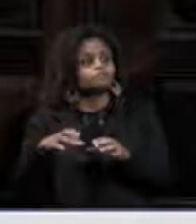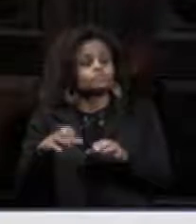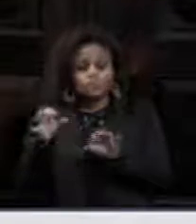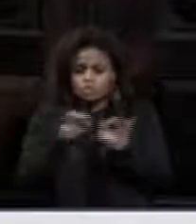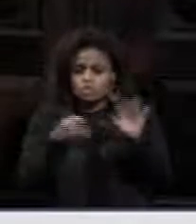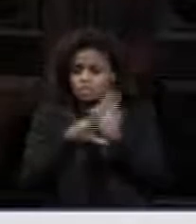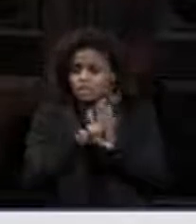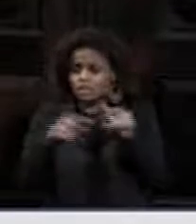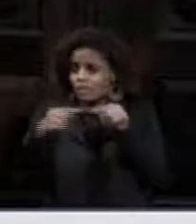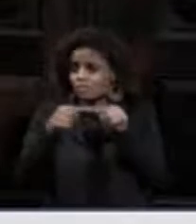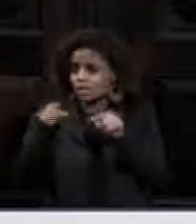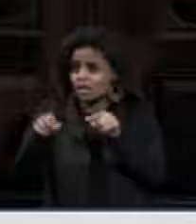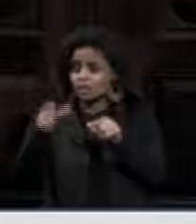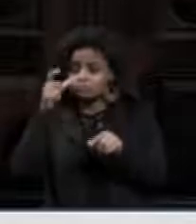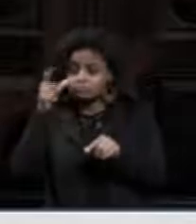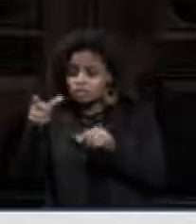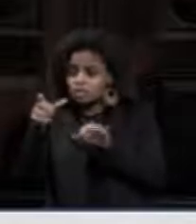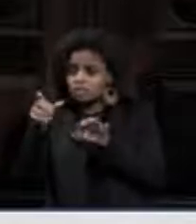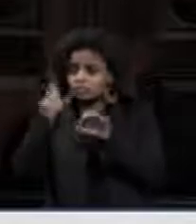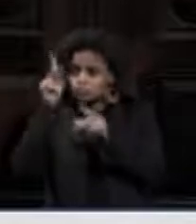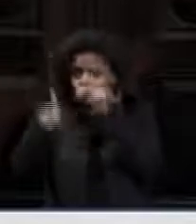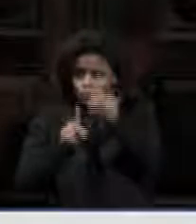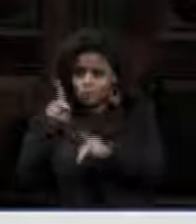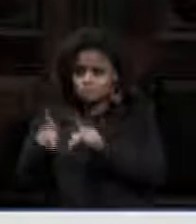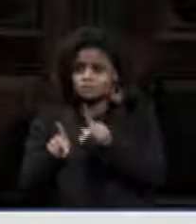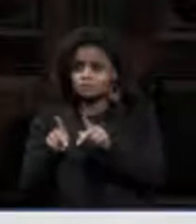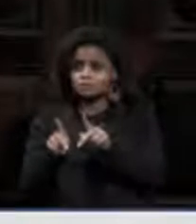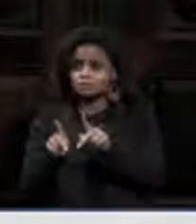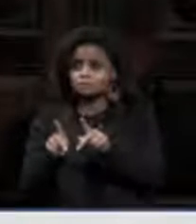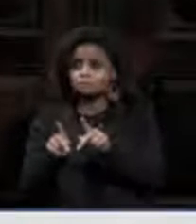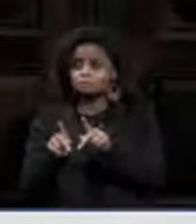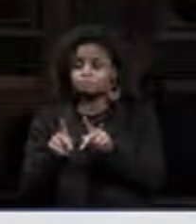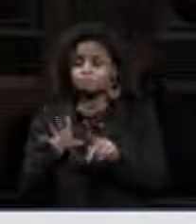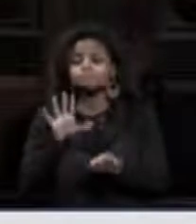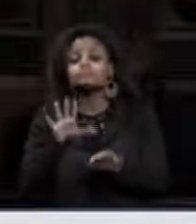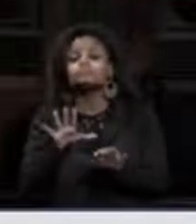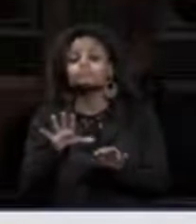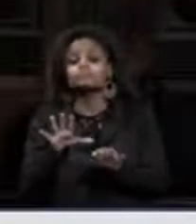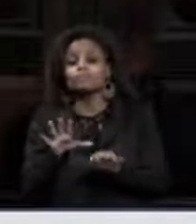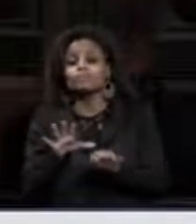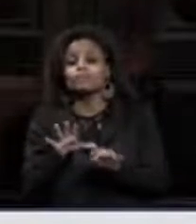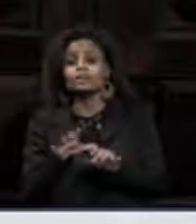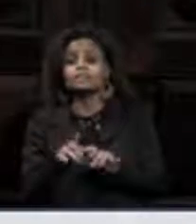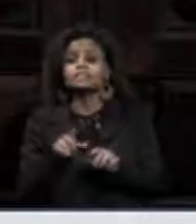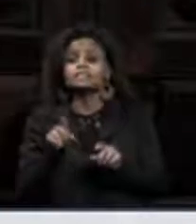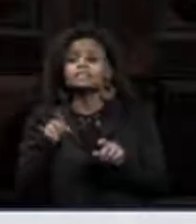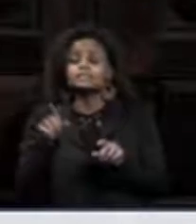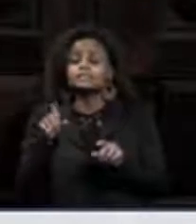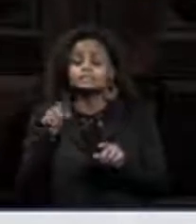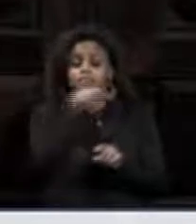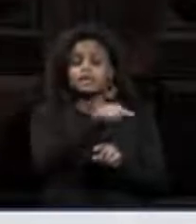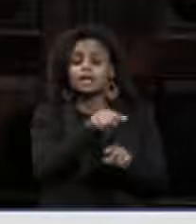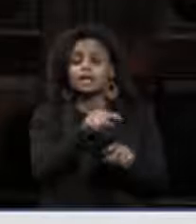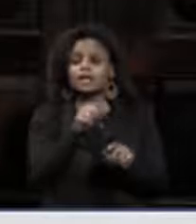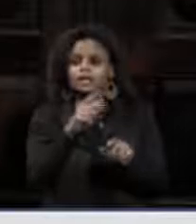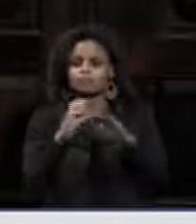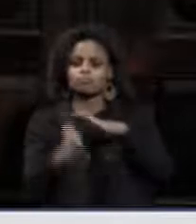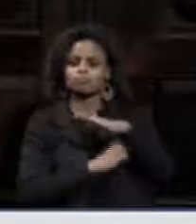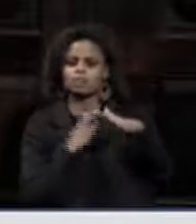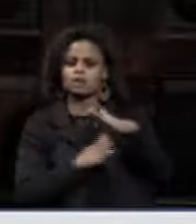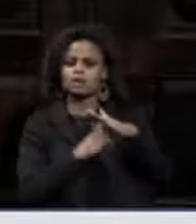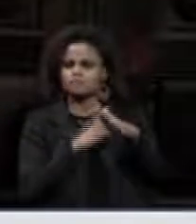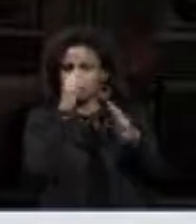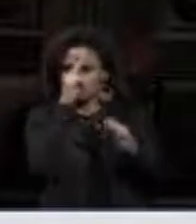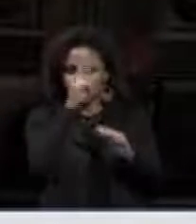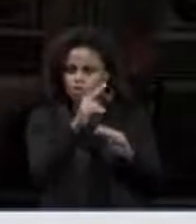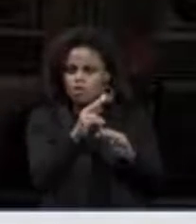Rio de Janeiro, mas são do interesse de grupos econômicos fortes que atuam no